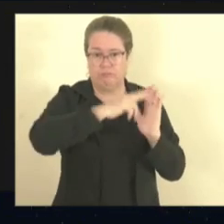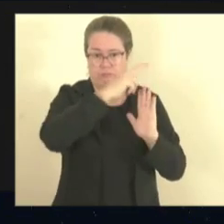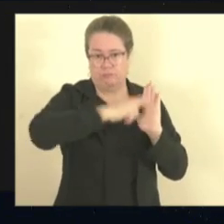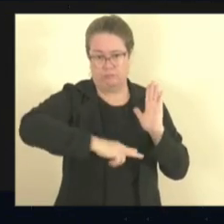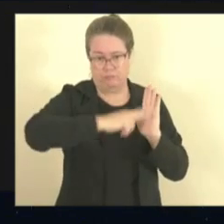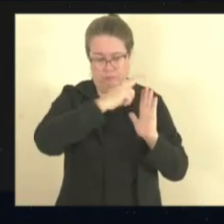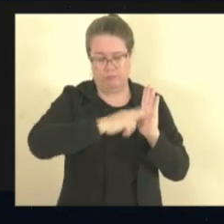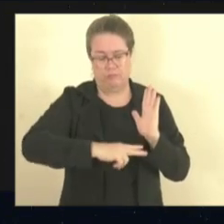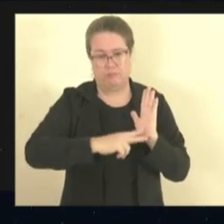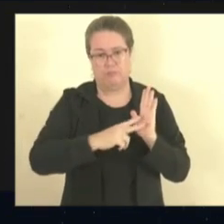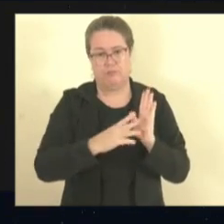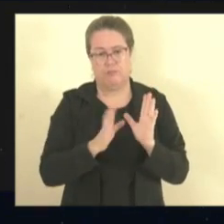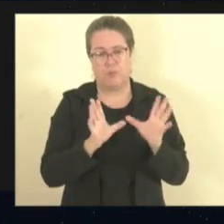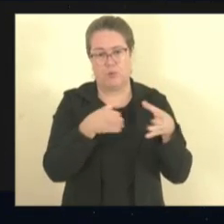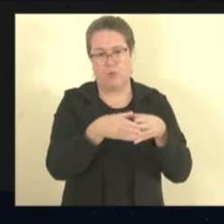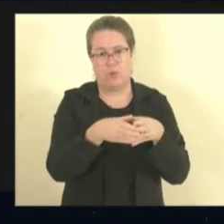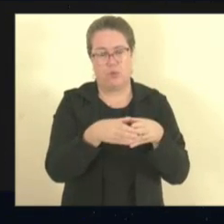comissões